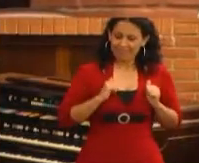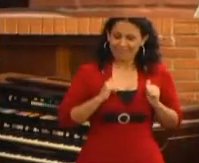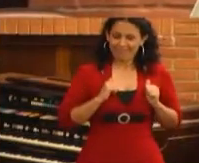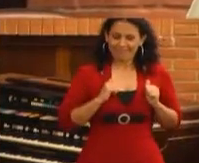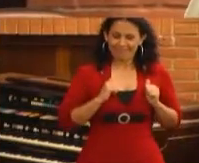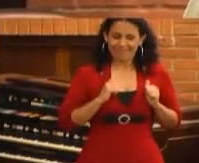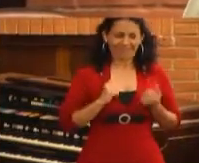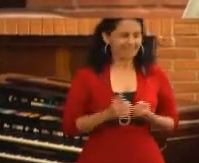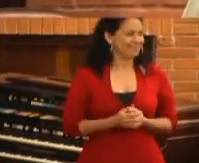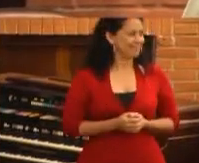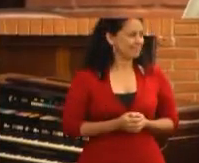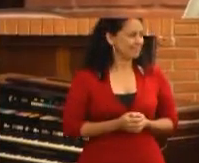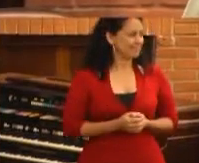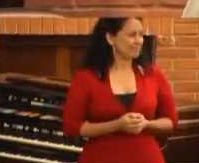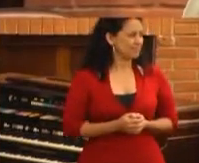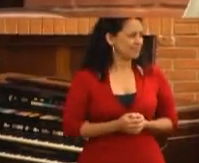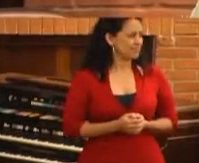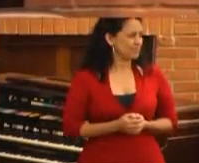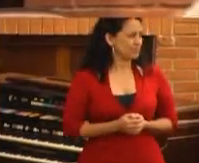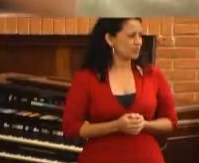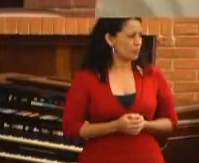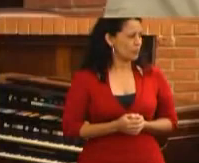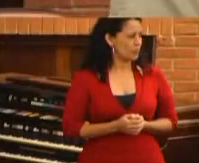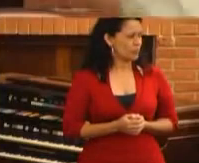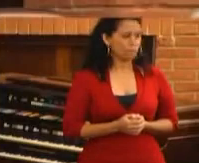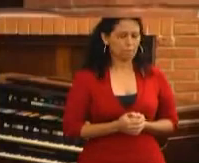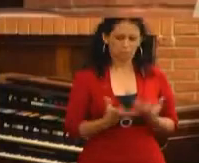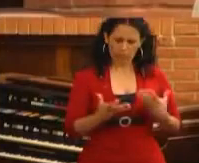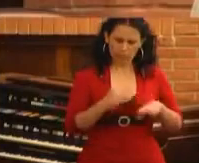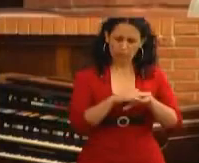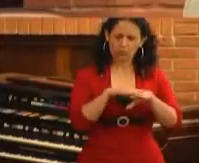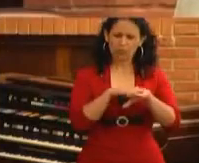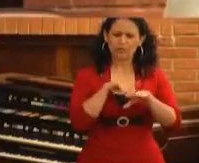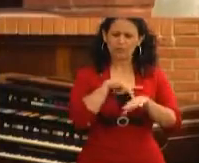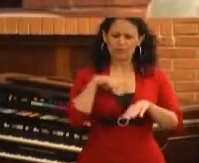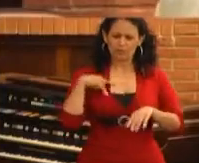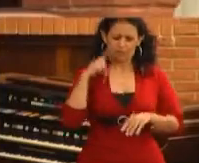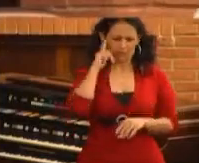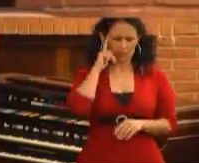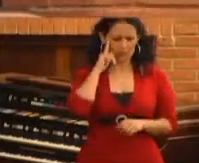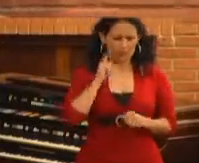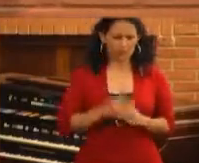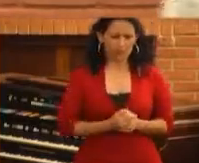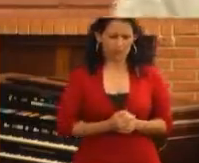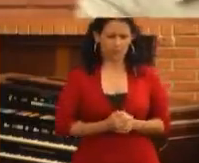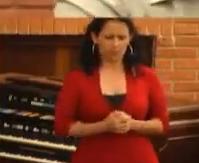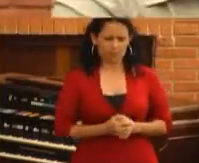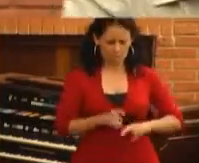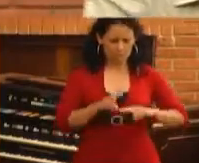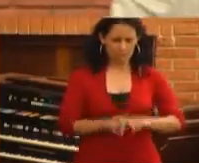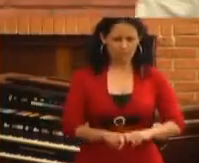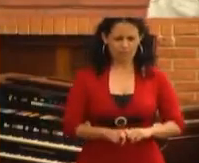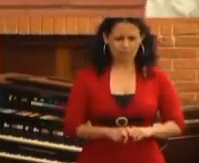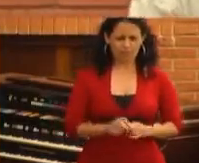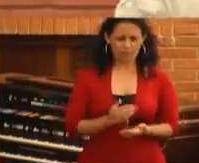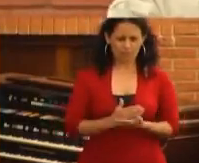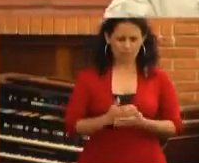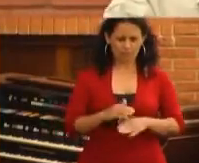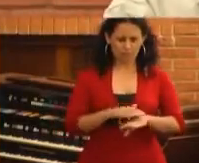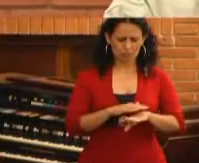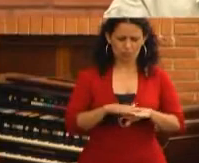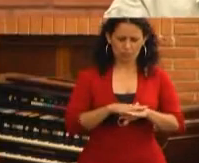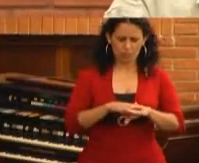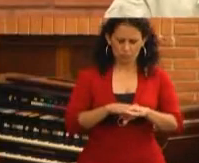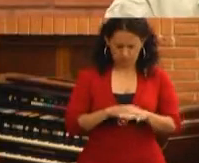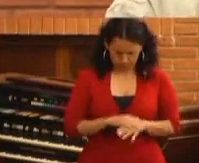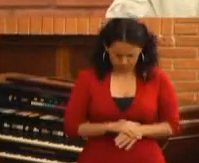Aí ele marcou uma conversa. Chegou lá, sentamos, conversar, ele de cabeça baixa. O